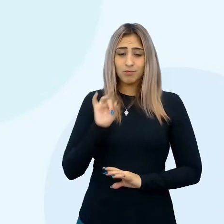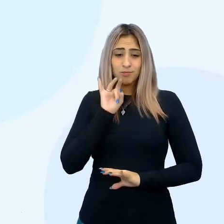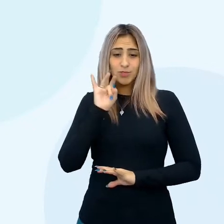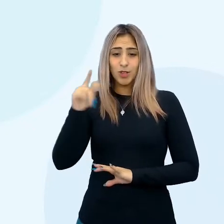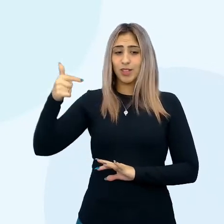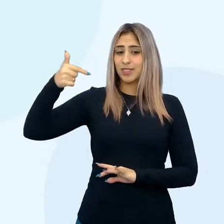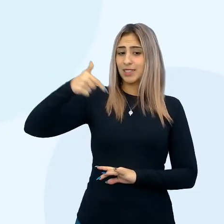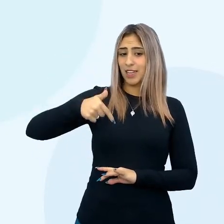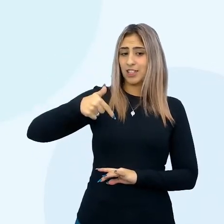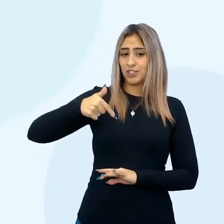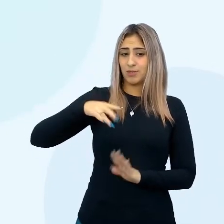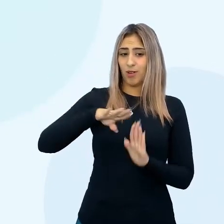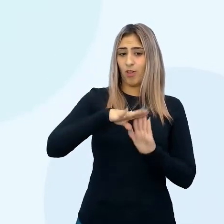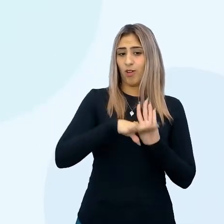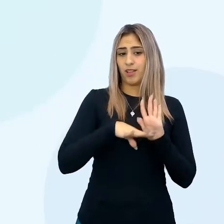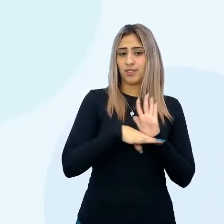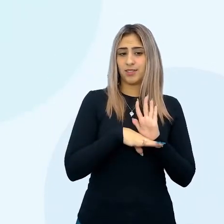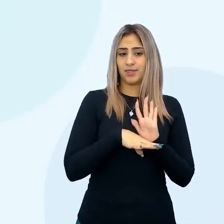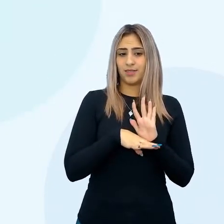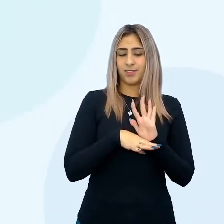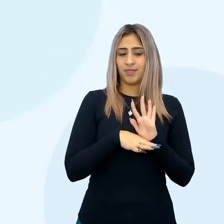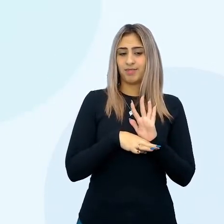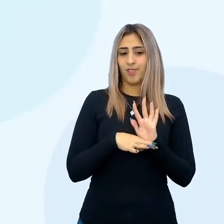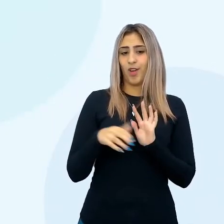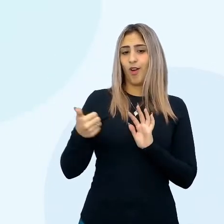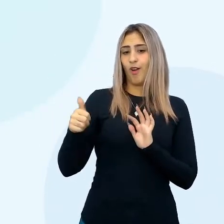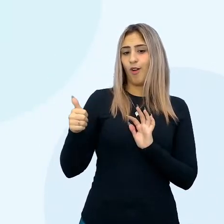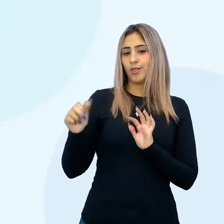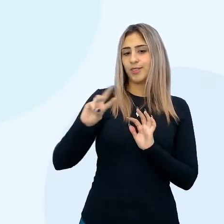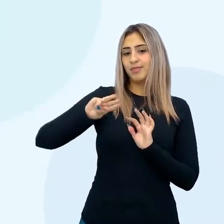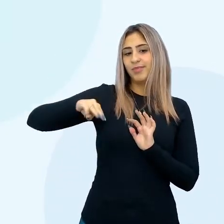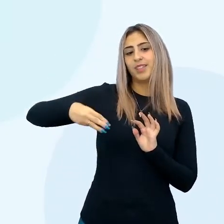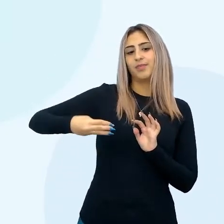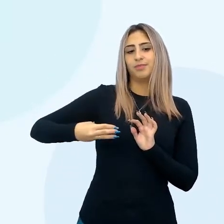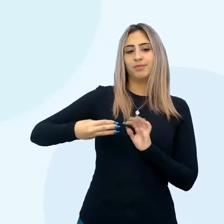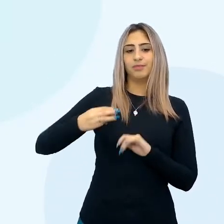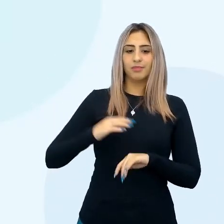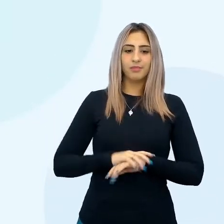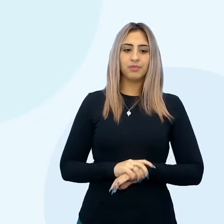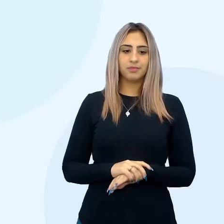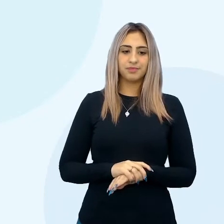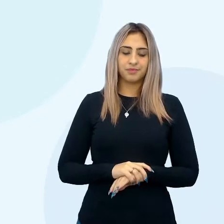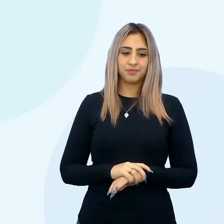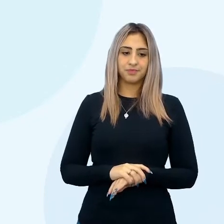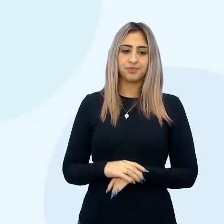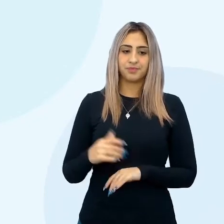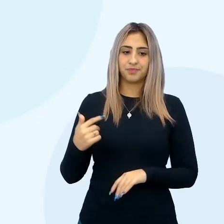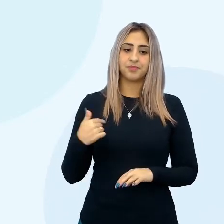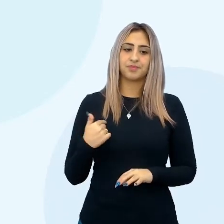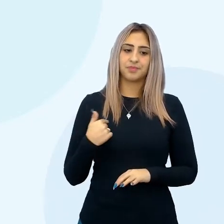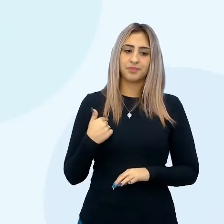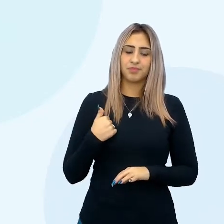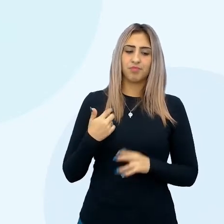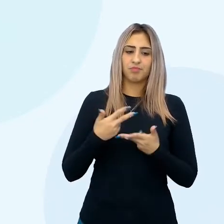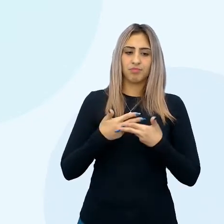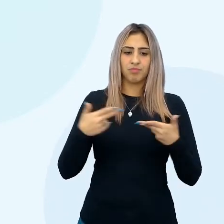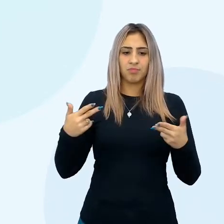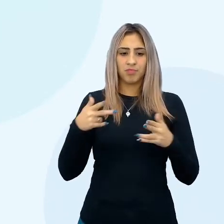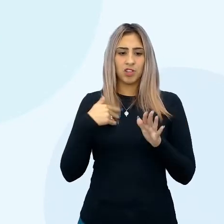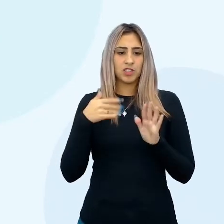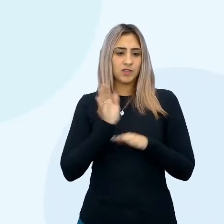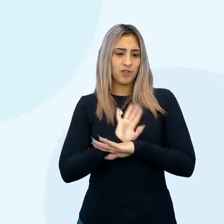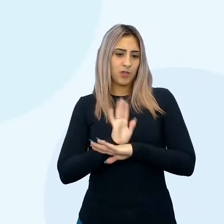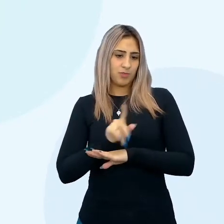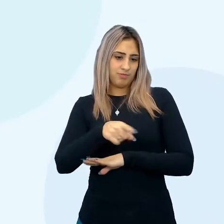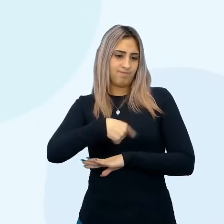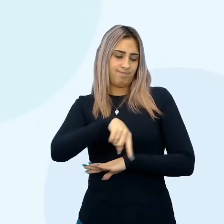7ª colocação aí, olha só, com 11 milhões, com Nada a Perder, que não é literatura também. Minha Mãe é uma Peça 3, 10 Mandamentos, Tropa de Elite